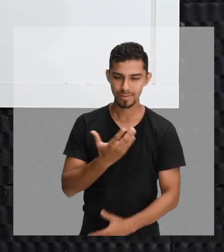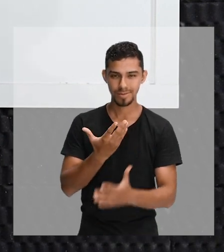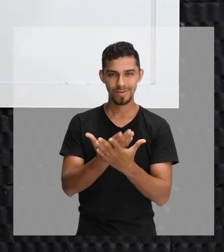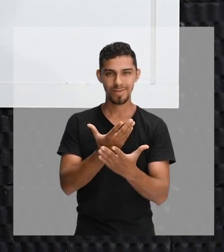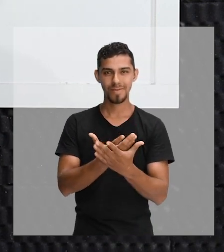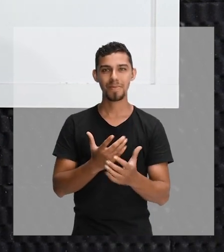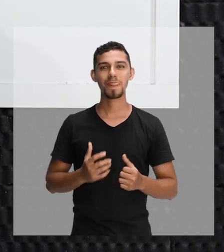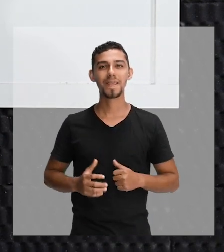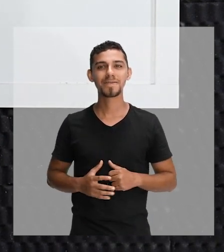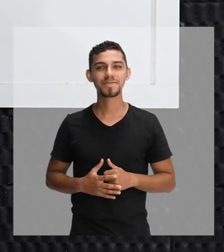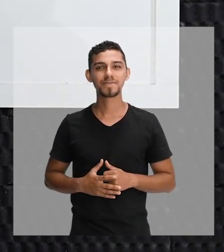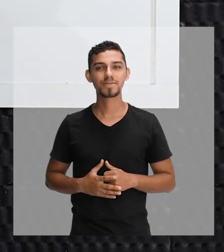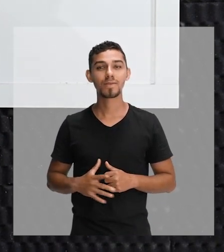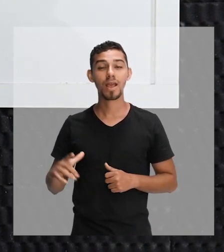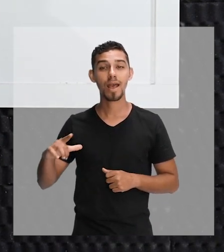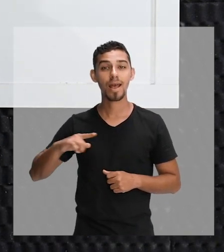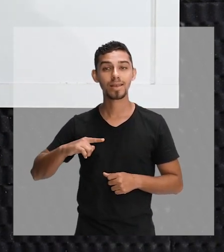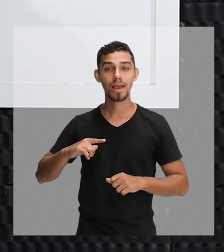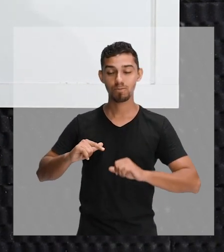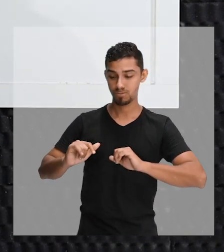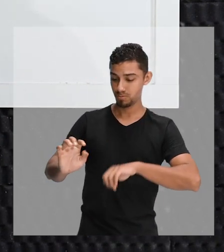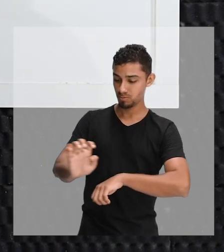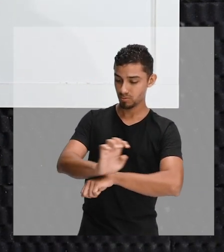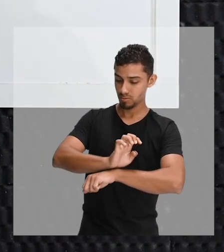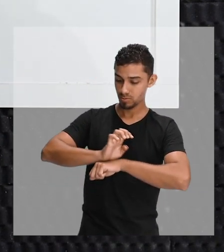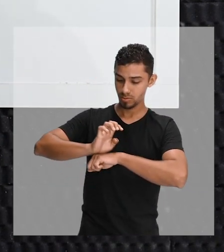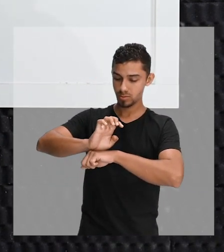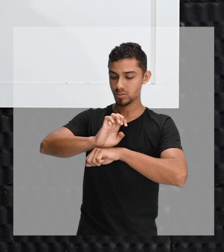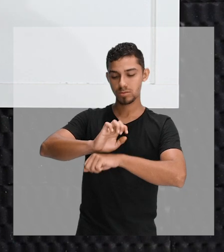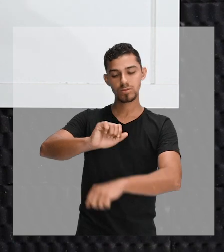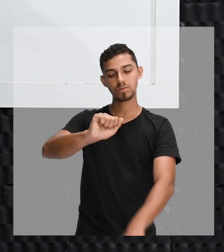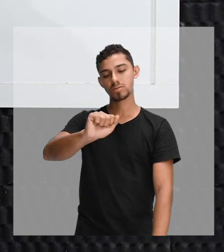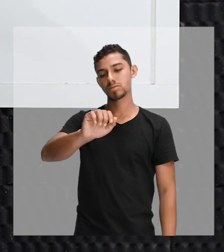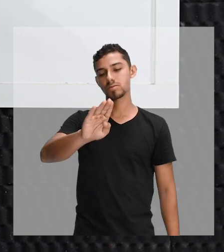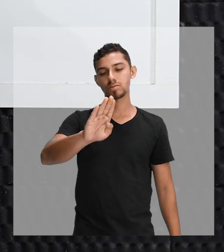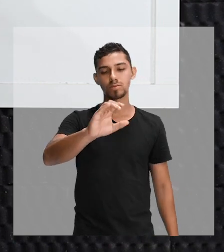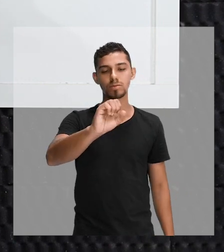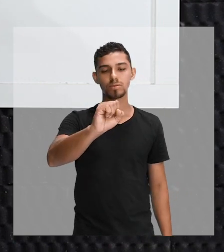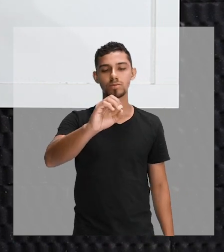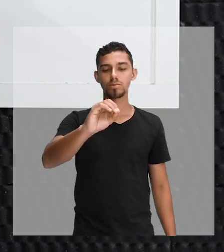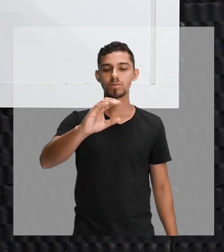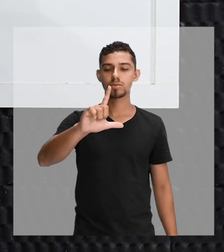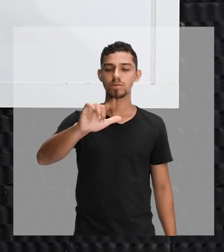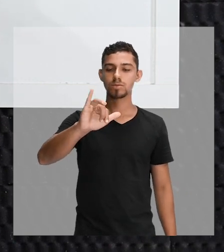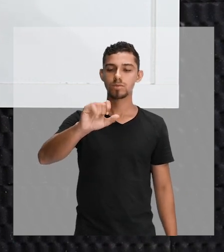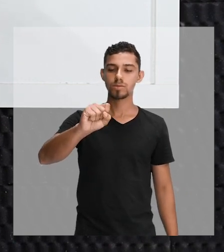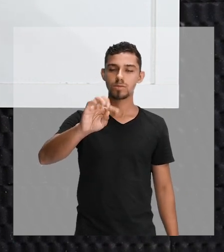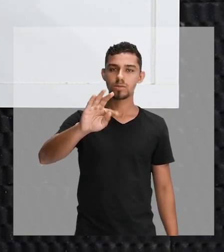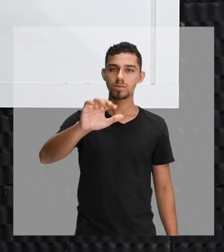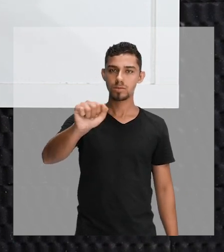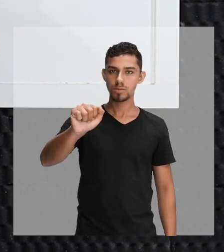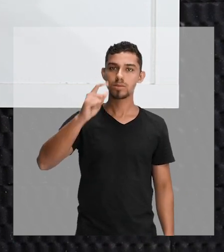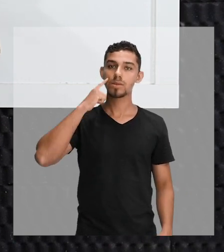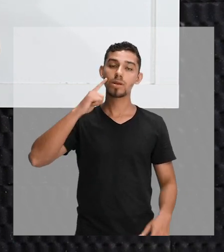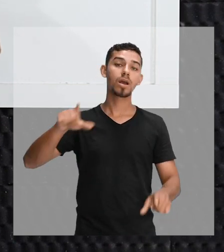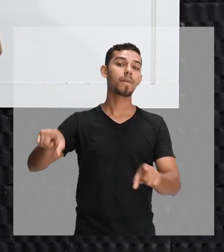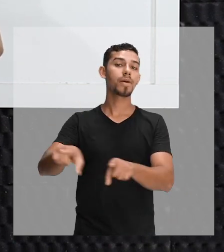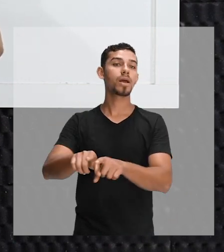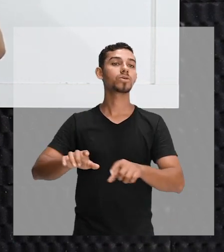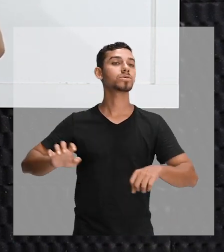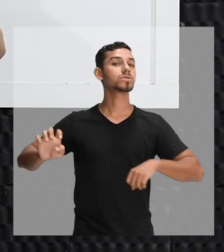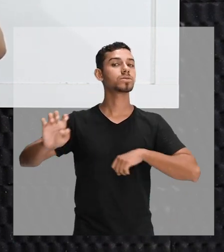nós temos, por exemplo, o Estado absolutista, o Estado liberal.